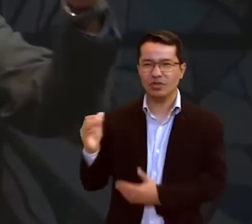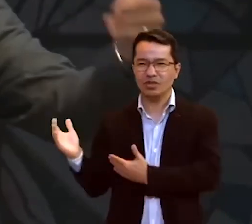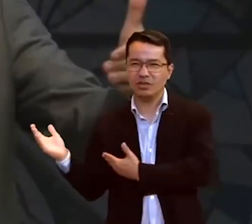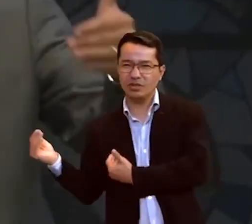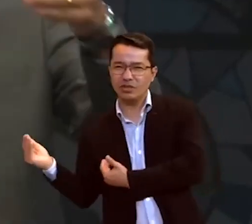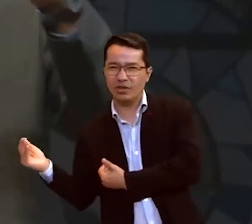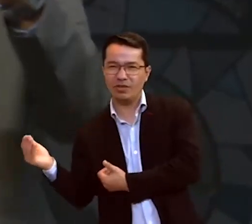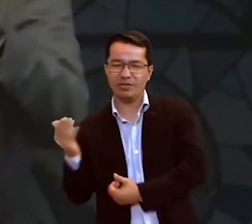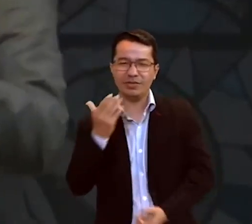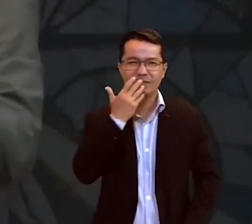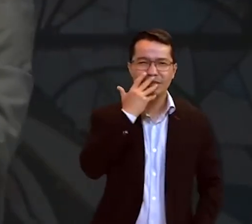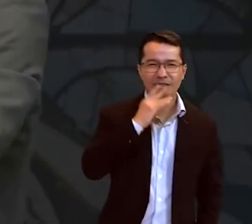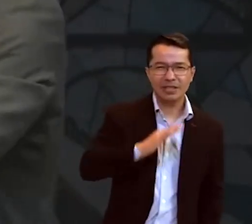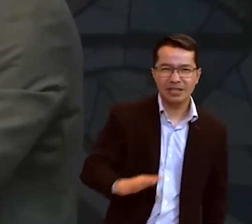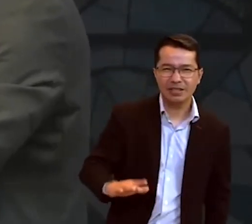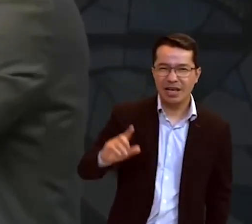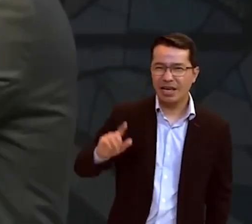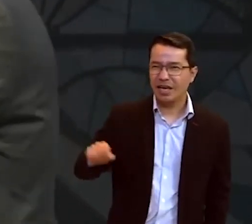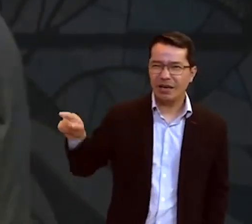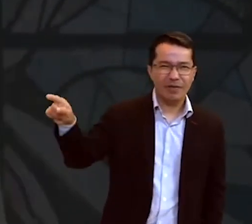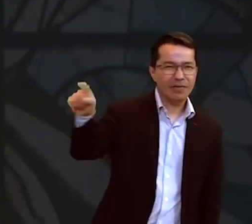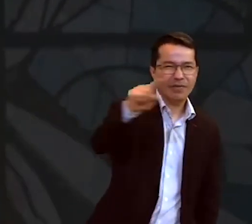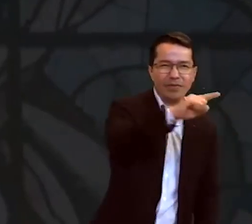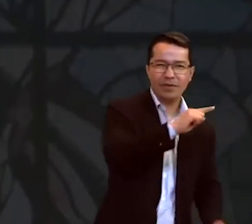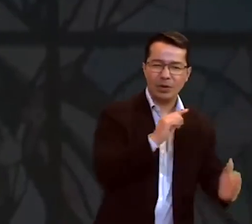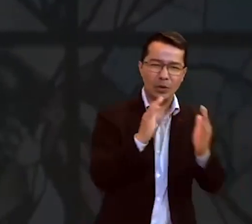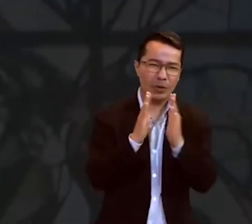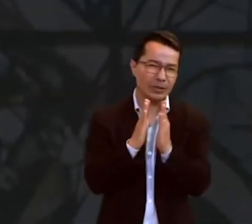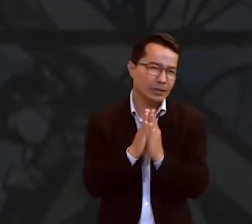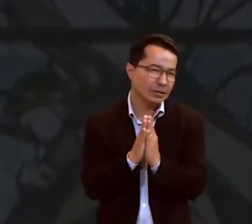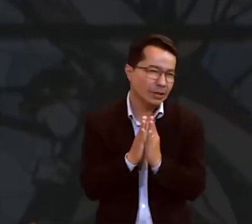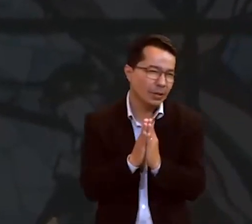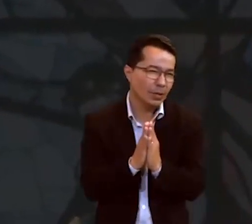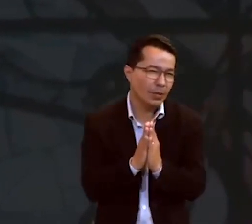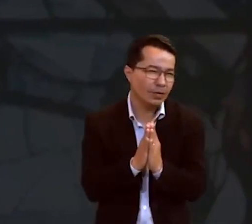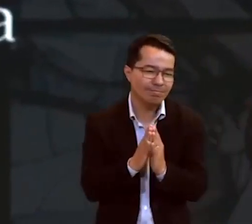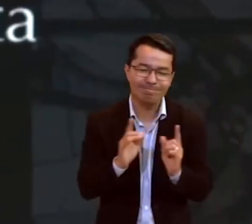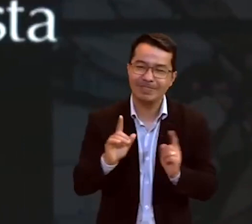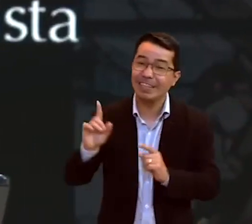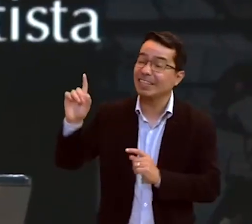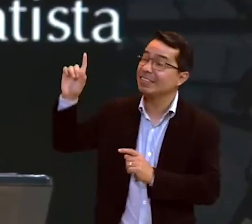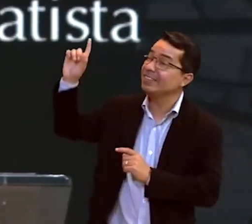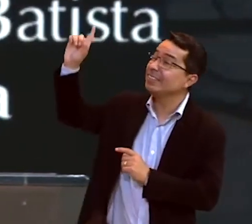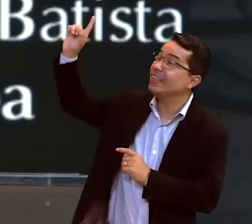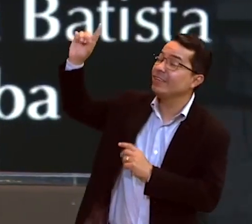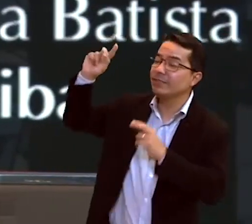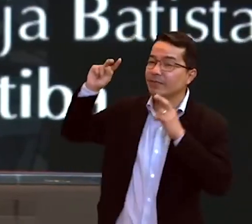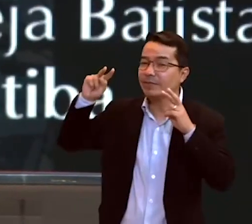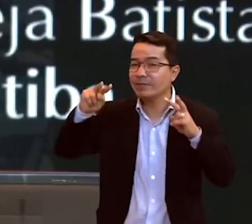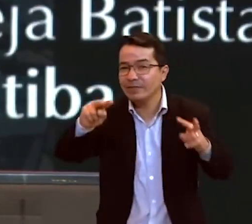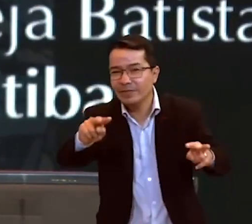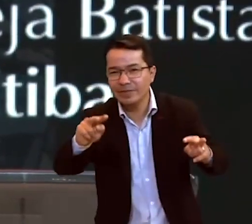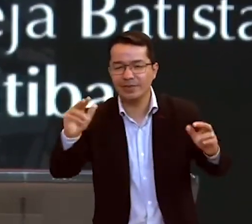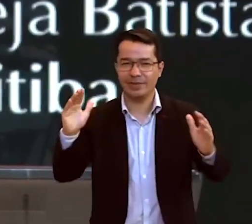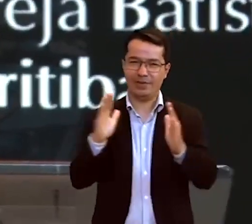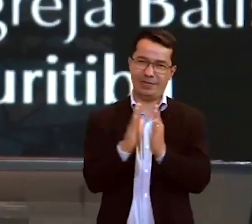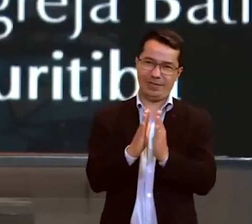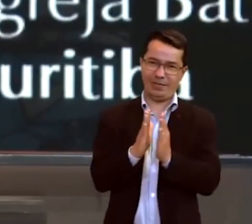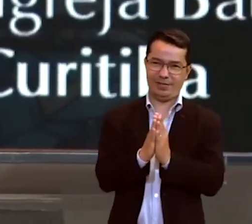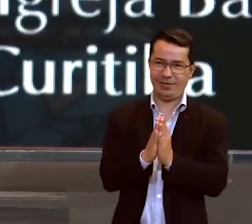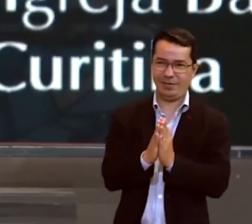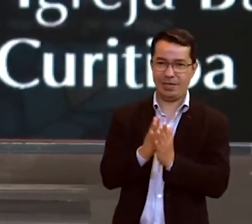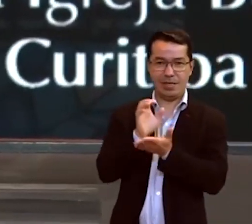quem faz, mas é quem ouve. É por isso que ele está lembrando, olha, Elias era gente como a gente. E ele orou. E Deus fez um